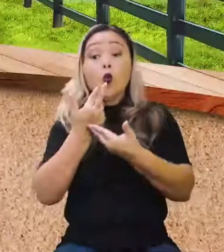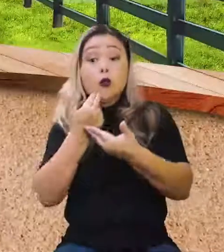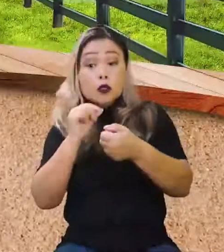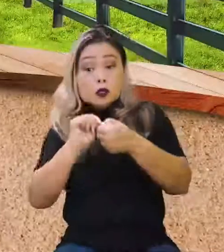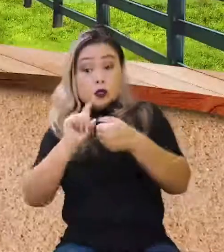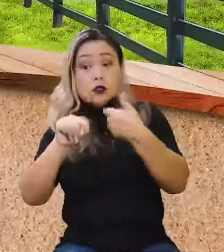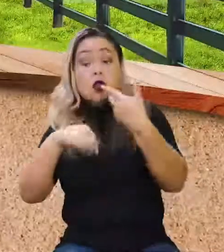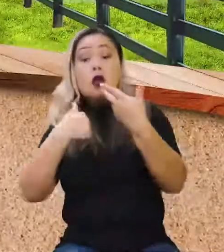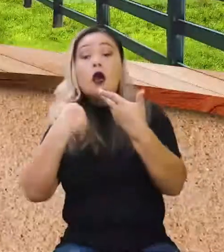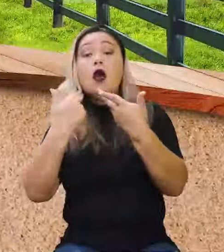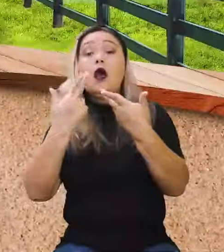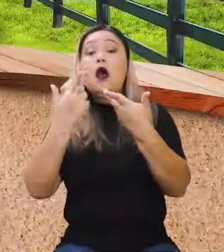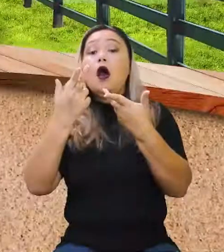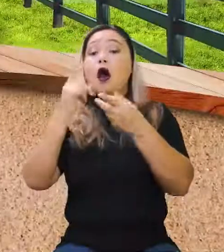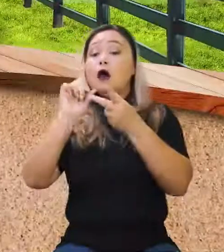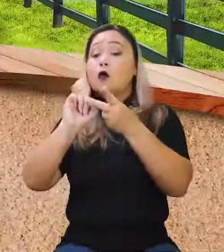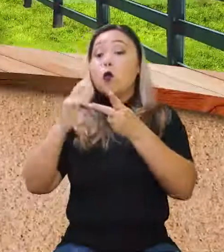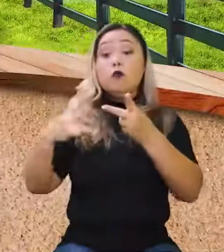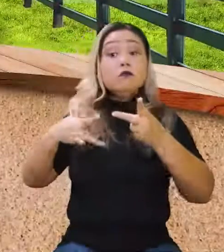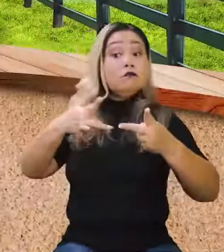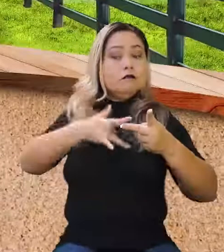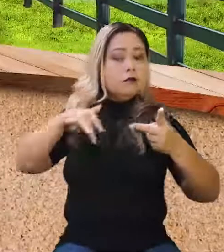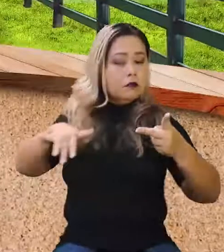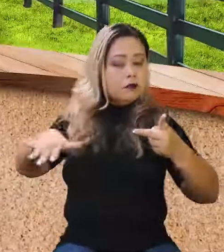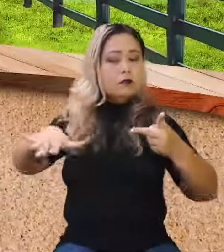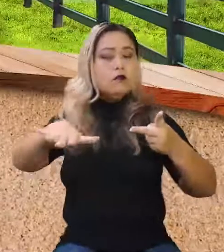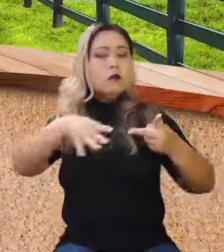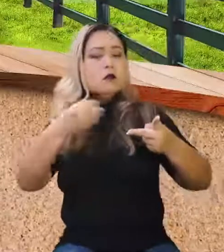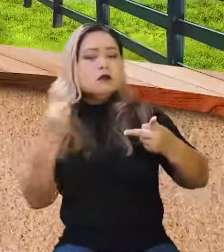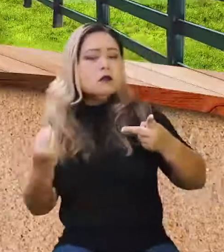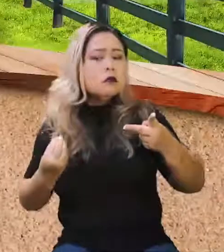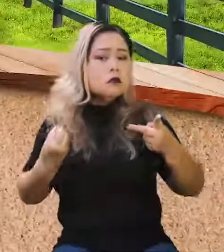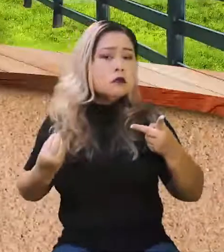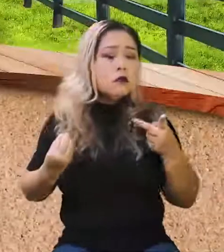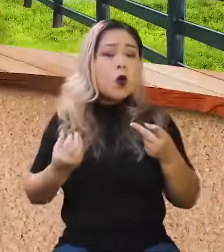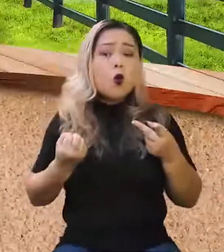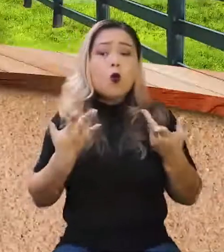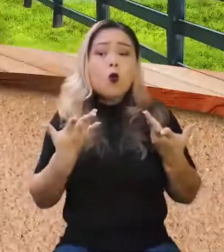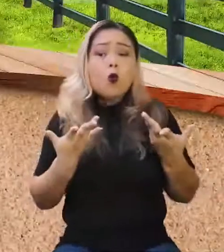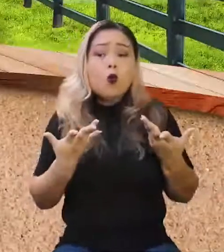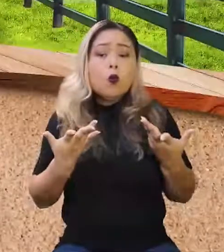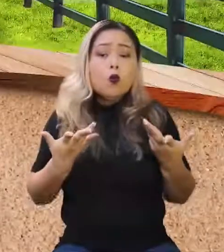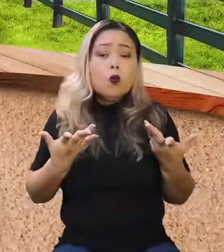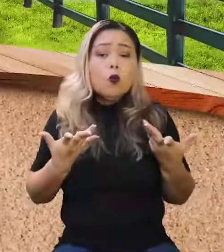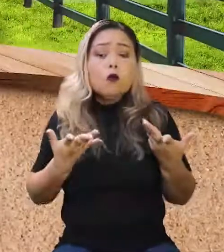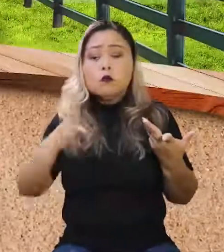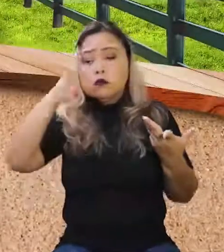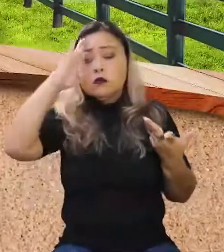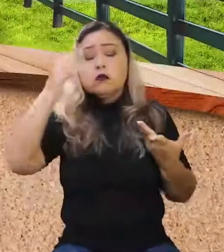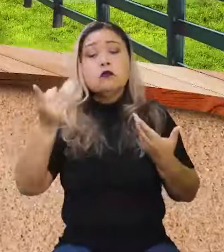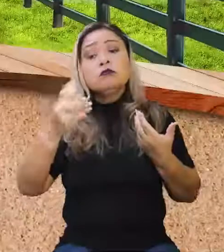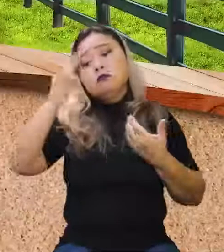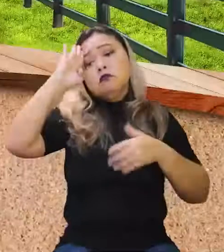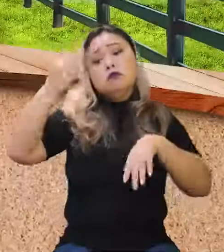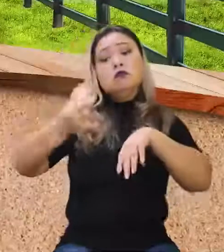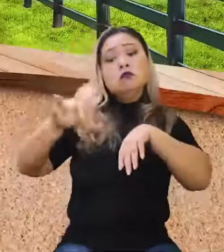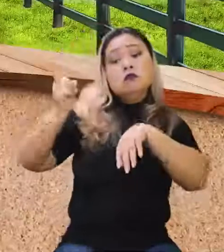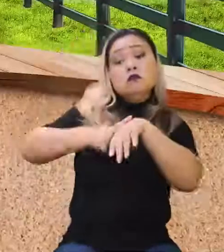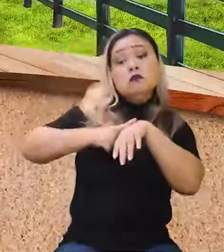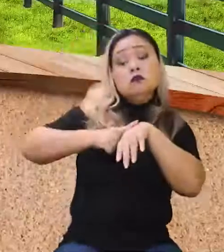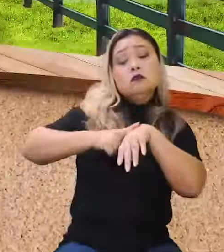nutricionais, sanidade desse animal, quer dizer, professor, quais são as principais doenças que